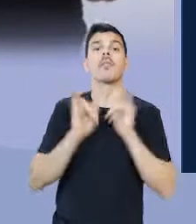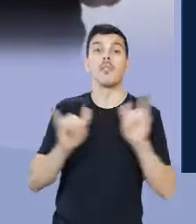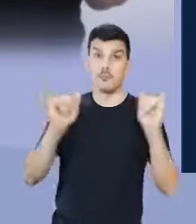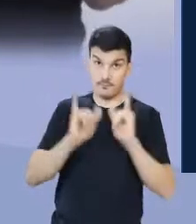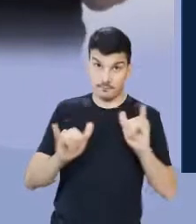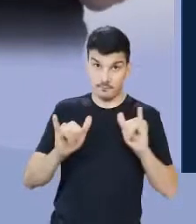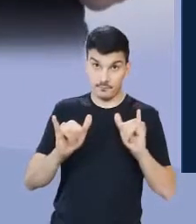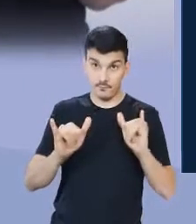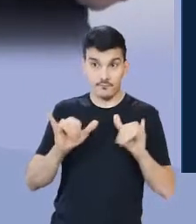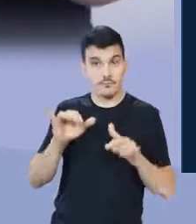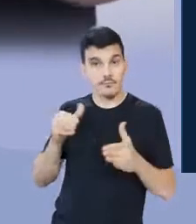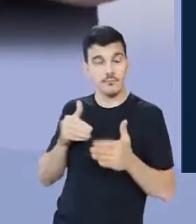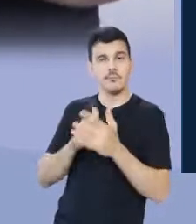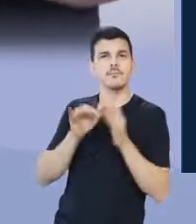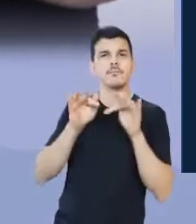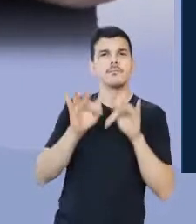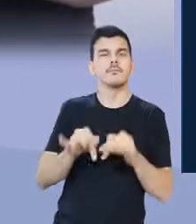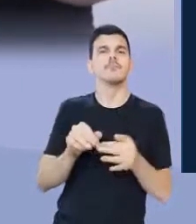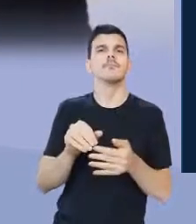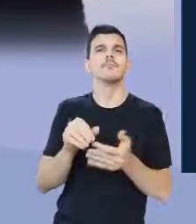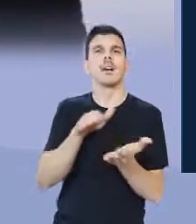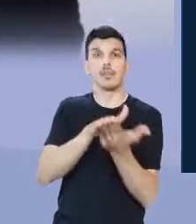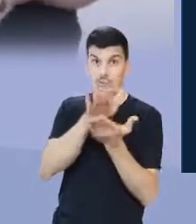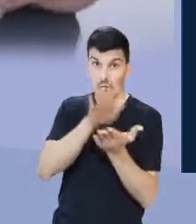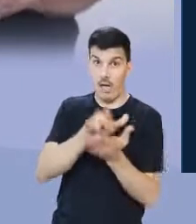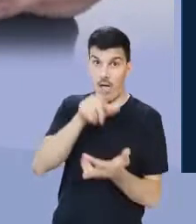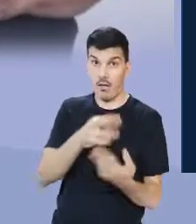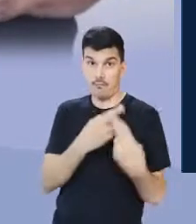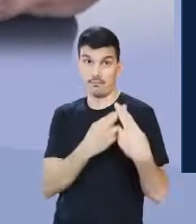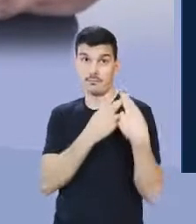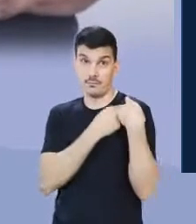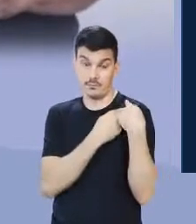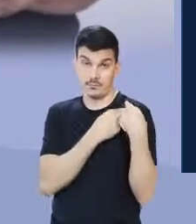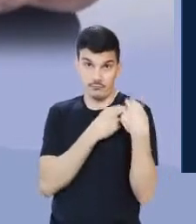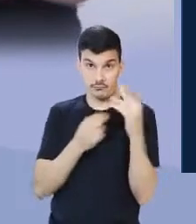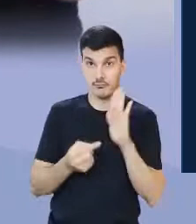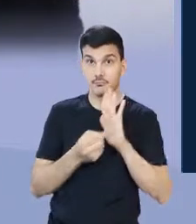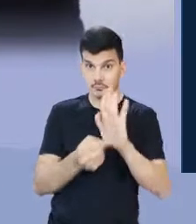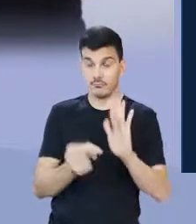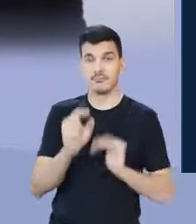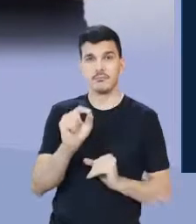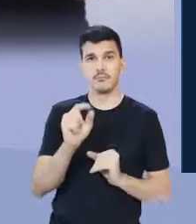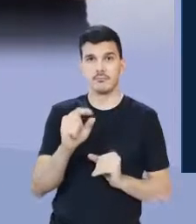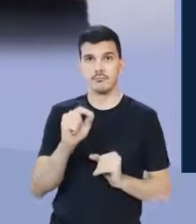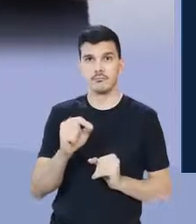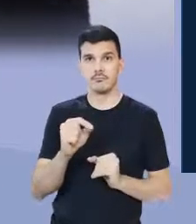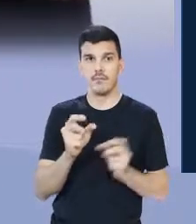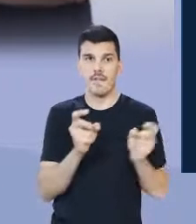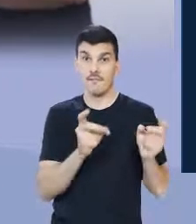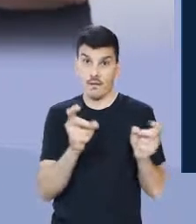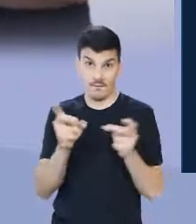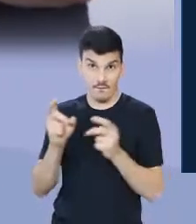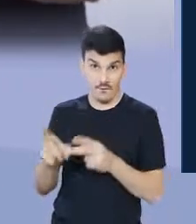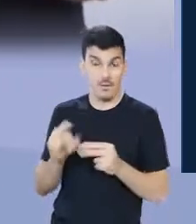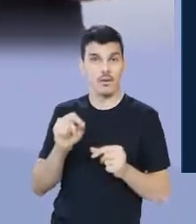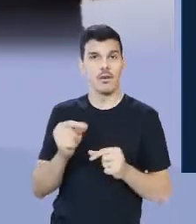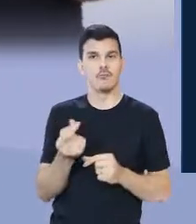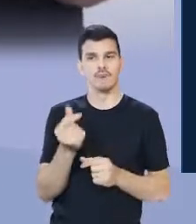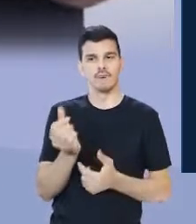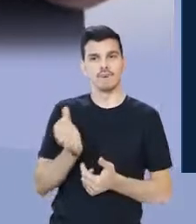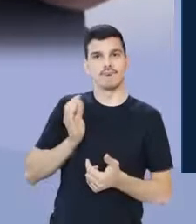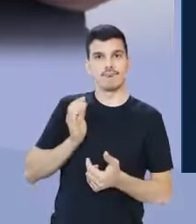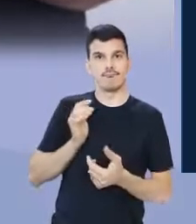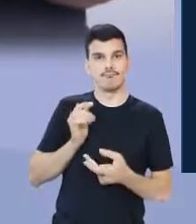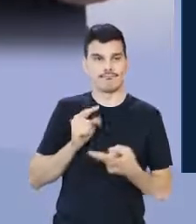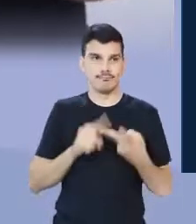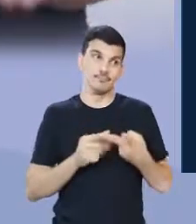Da divulgação à confecção, a editora se encarrega e traz, por meio da venda, lucros para